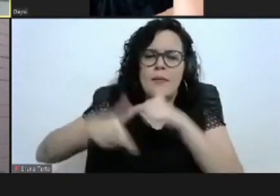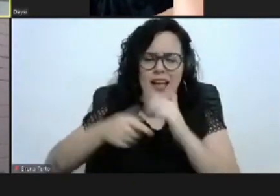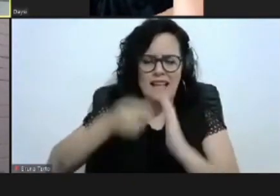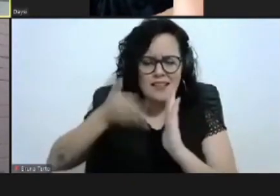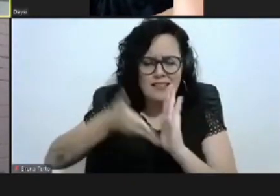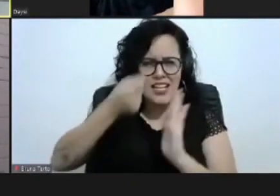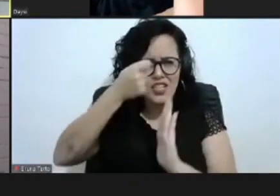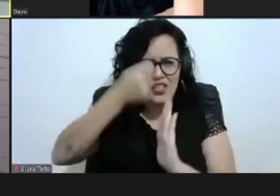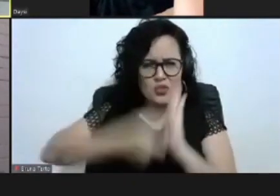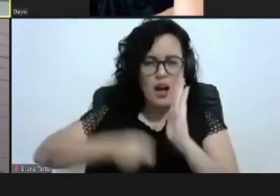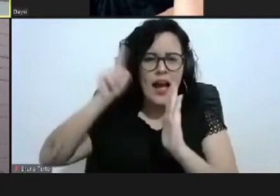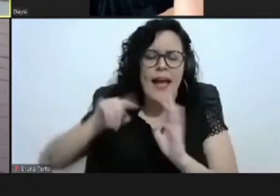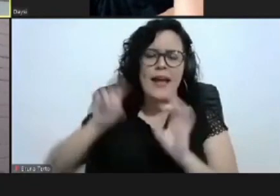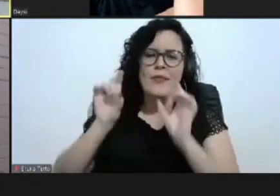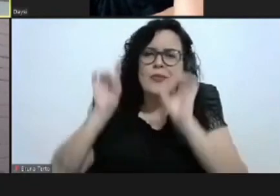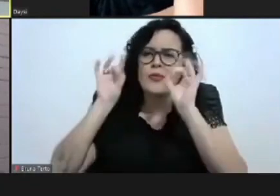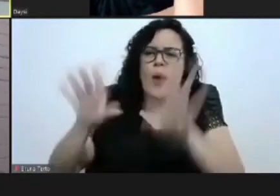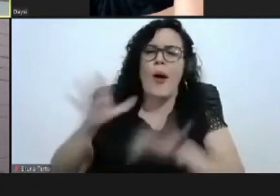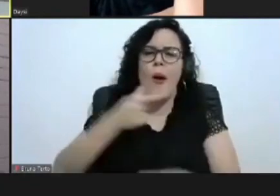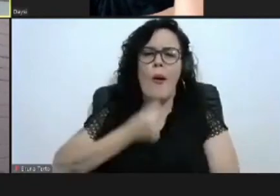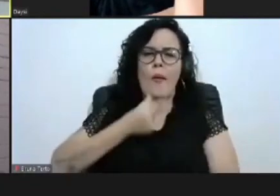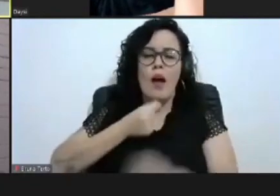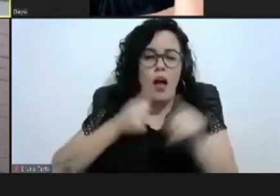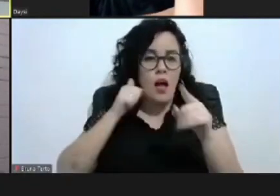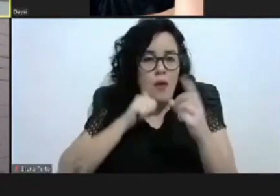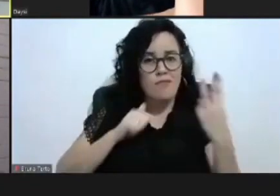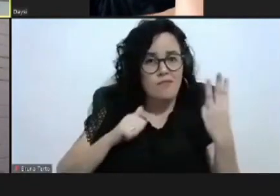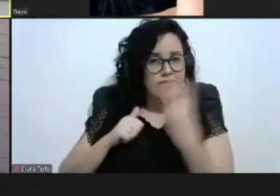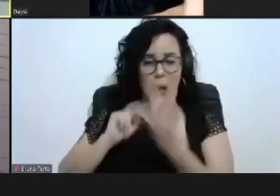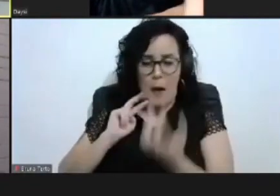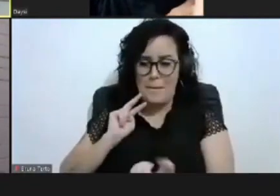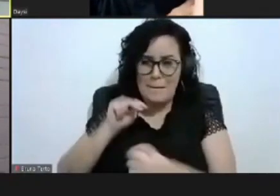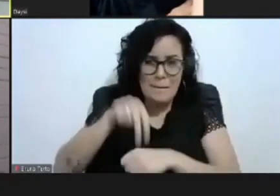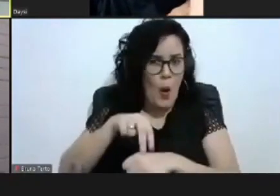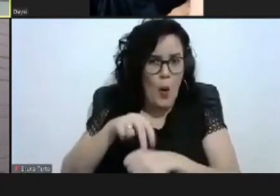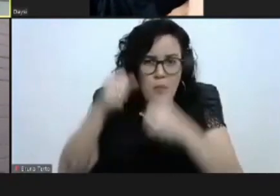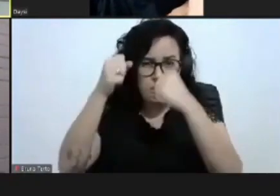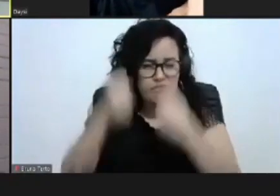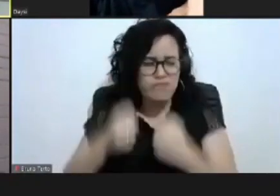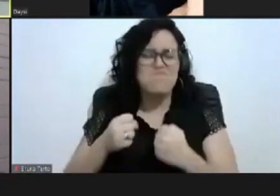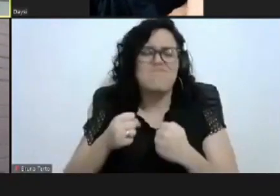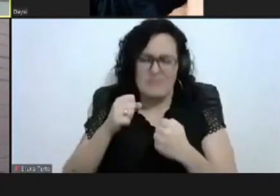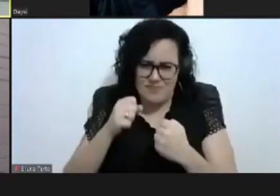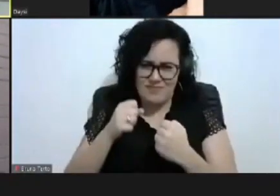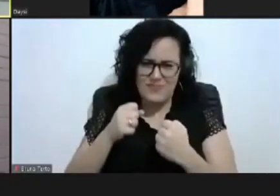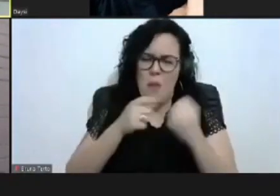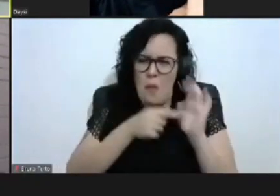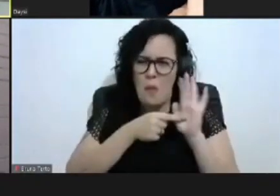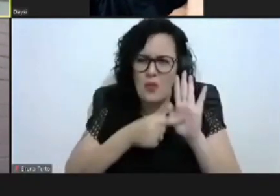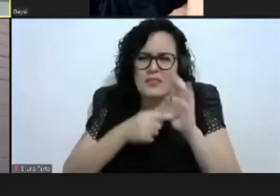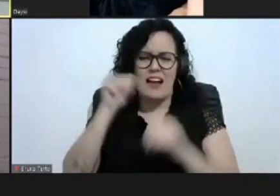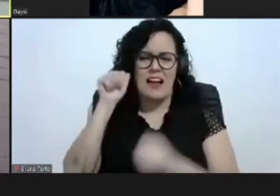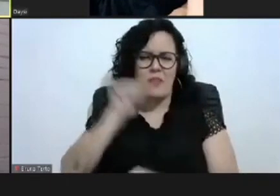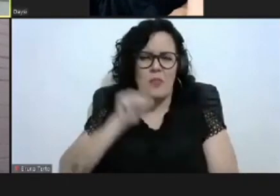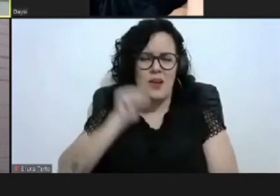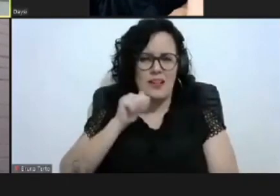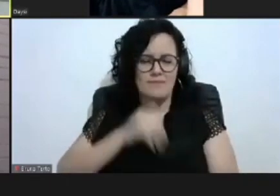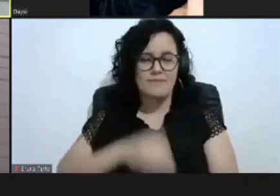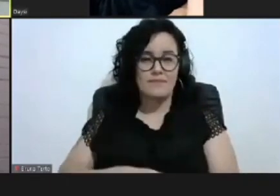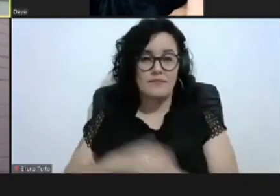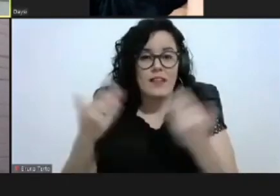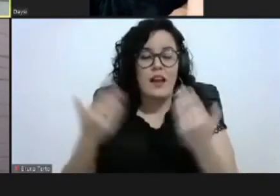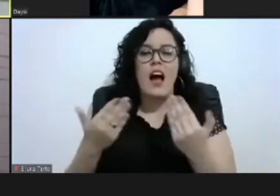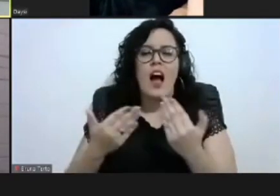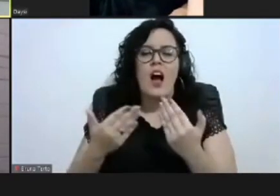apresentassem, falassem um pouquinho da trajetória, para a gente iniciar essa conversa, que vai ter mais um tom de